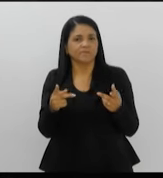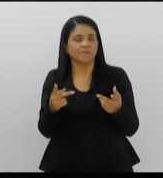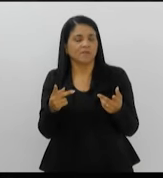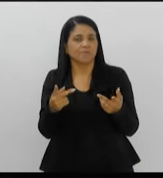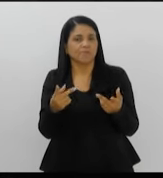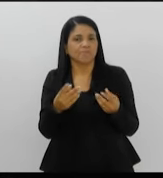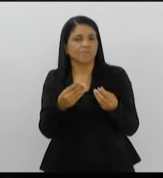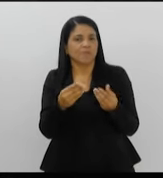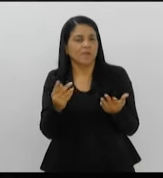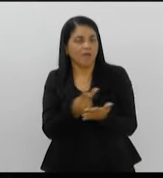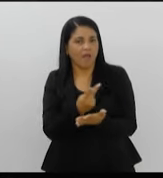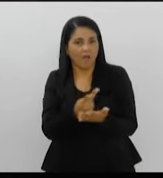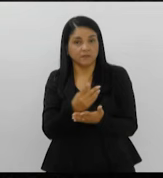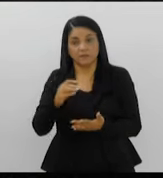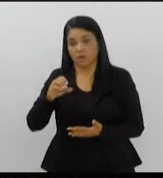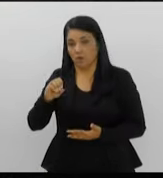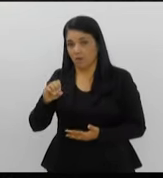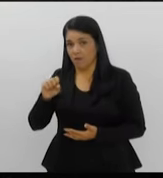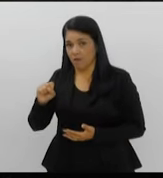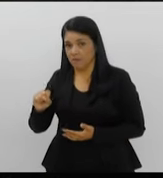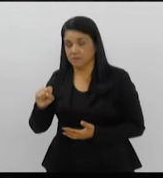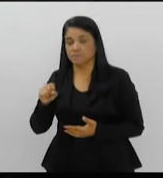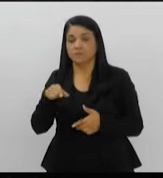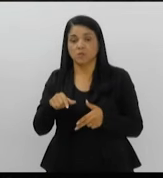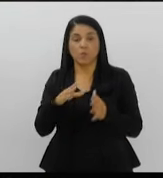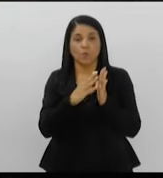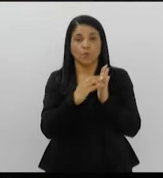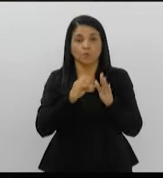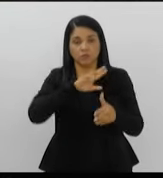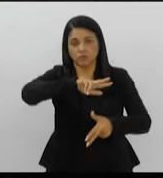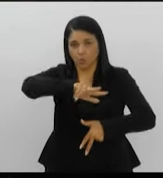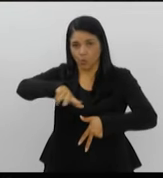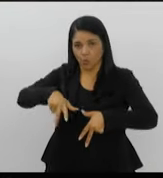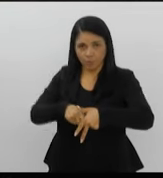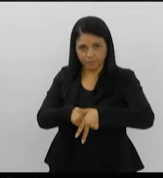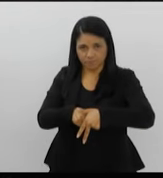OS e o seu próprio modelo de corrupção.